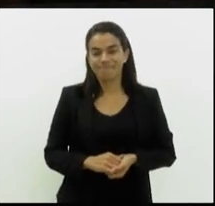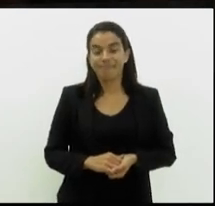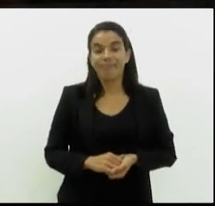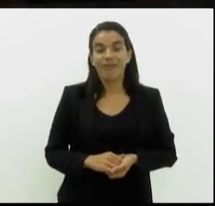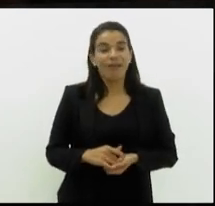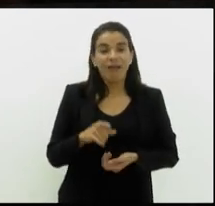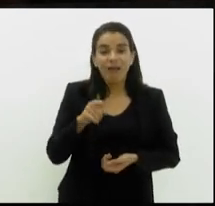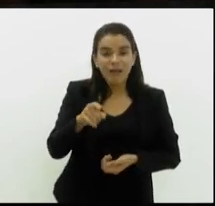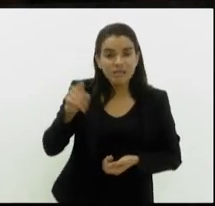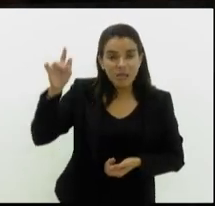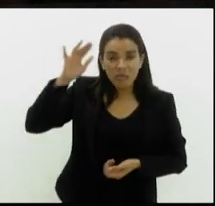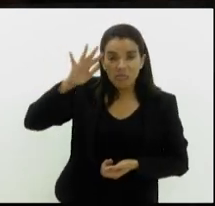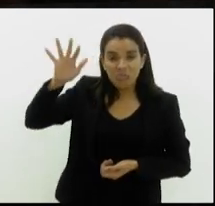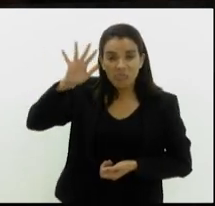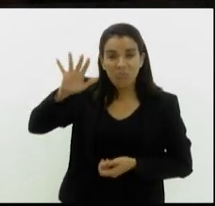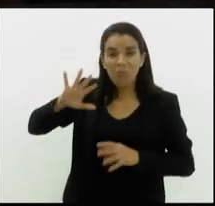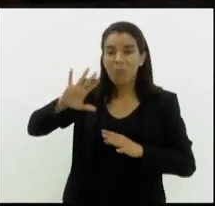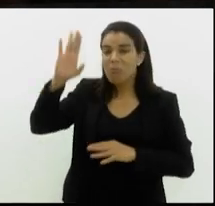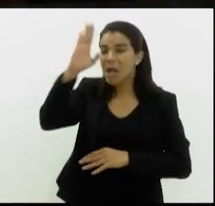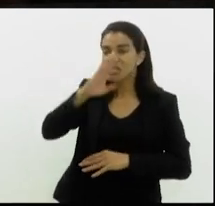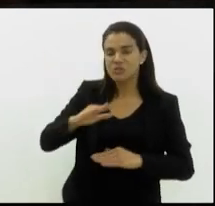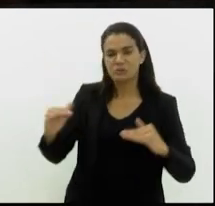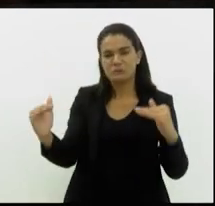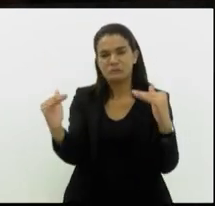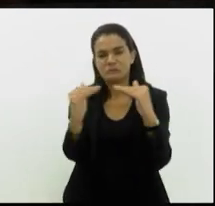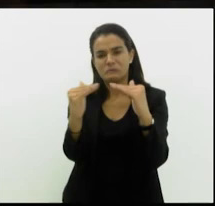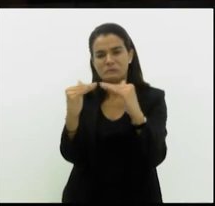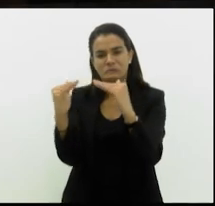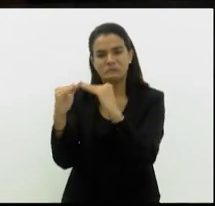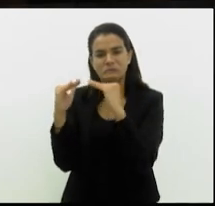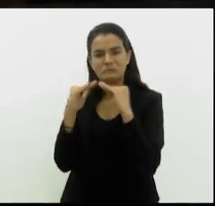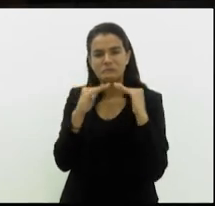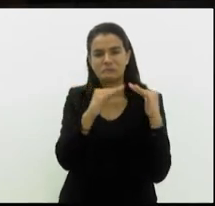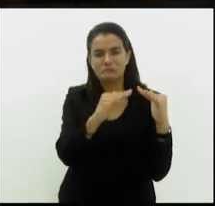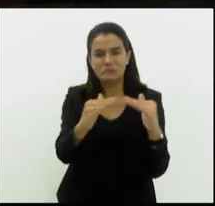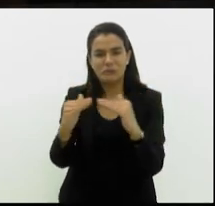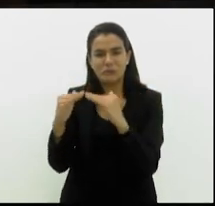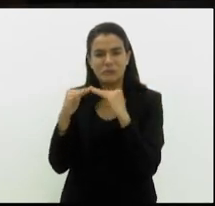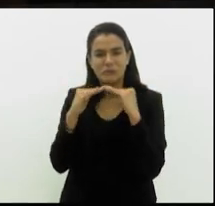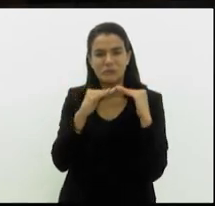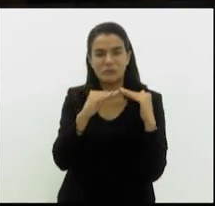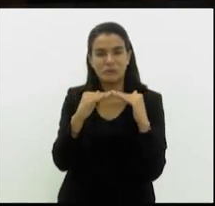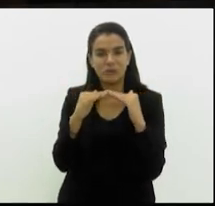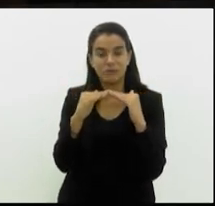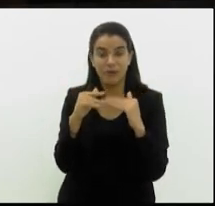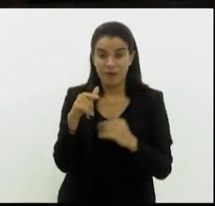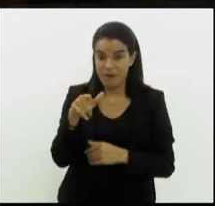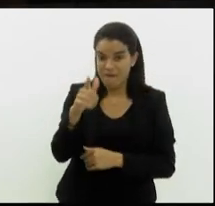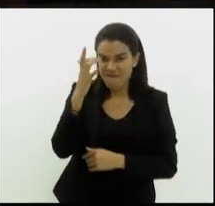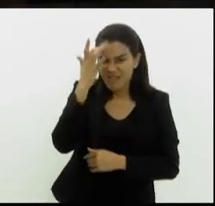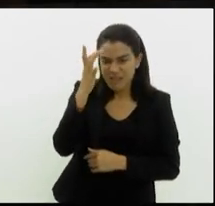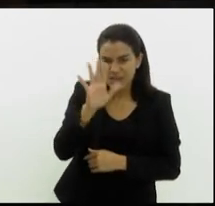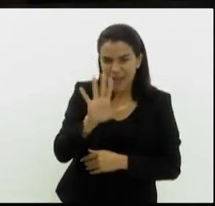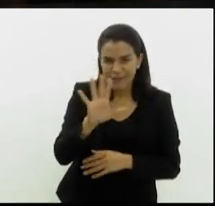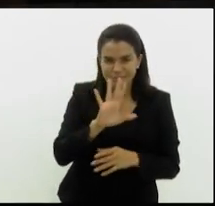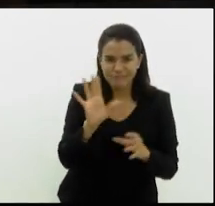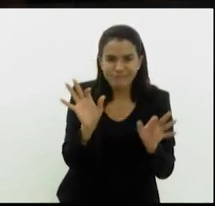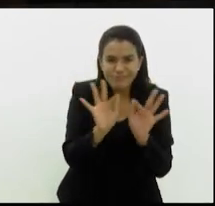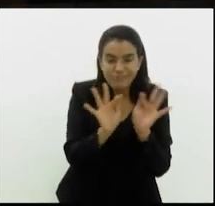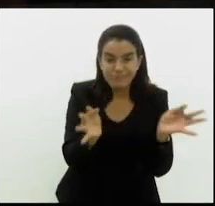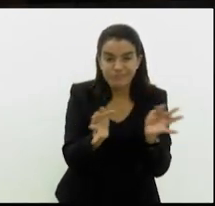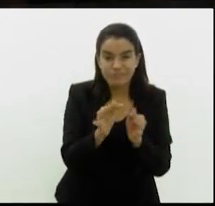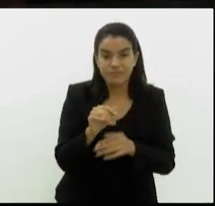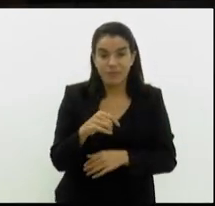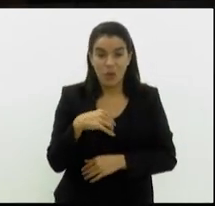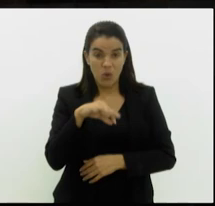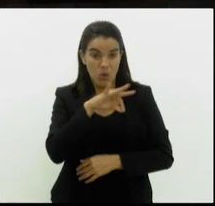todo abraçou. Se a gente, para facilitar a conta, arredondasse